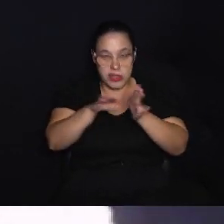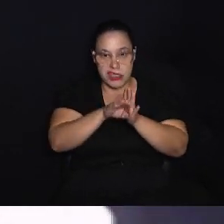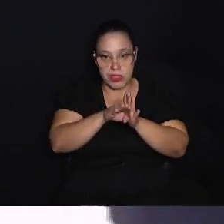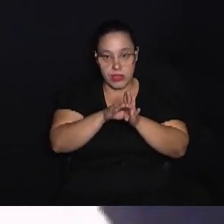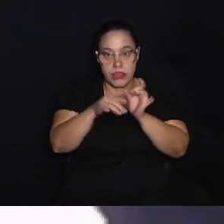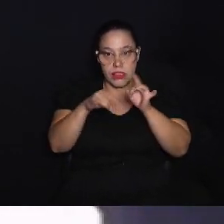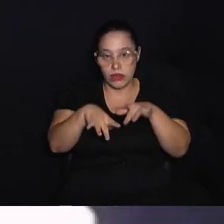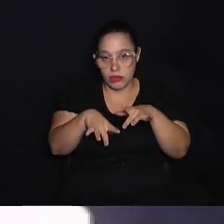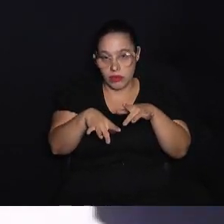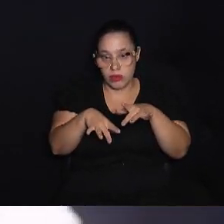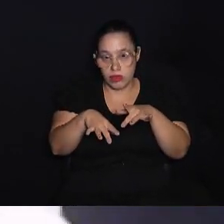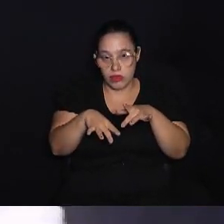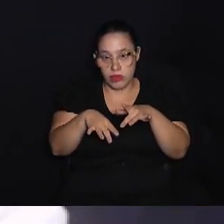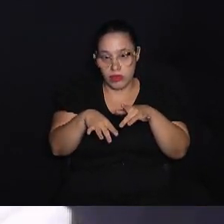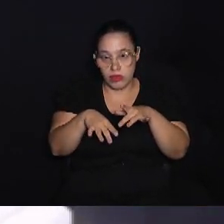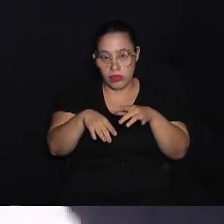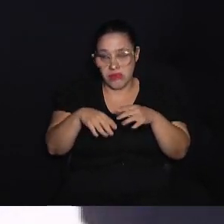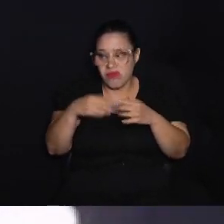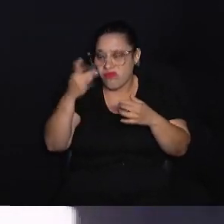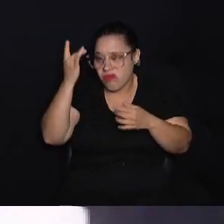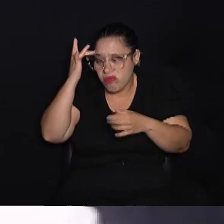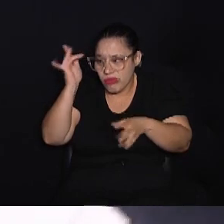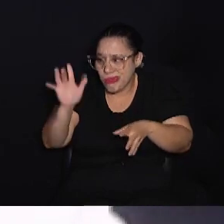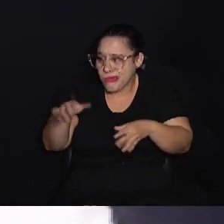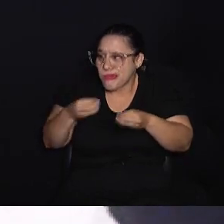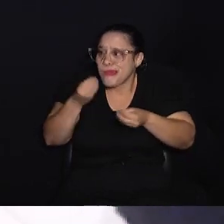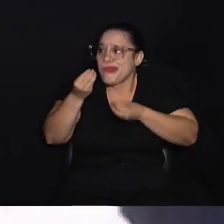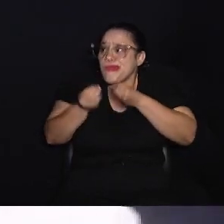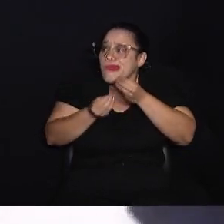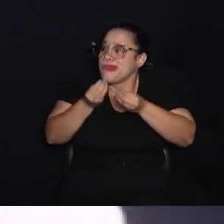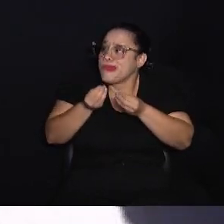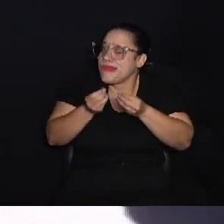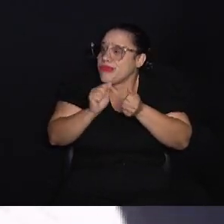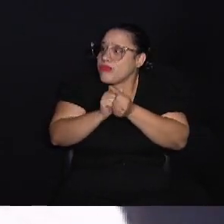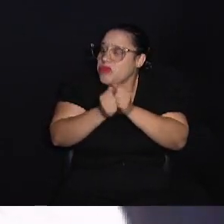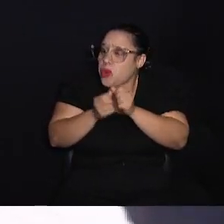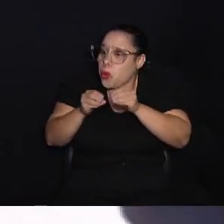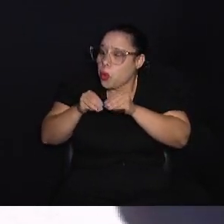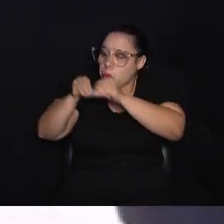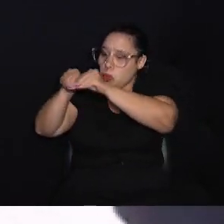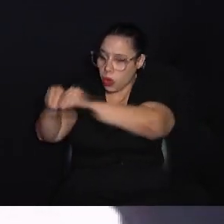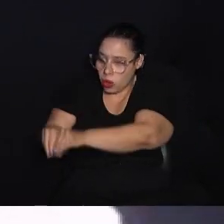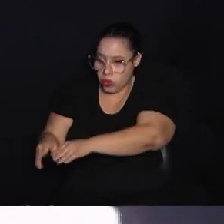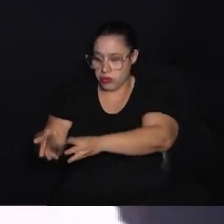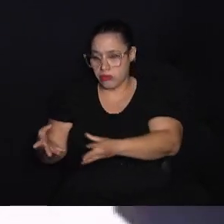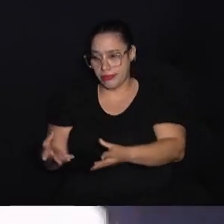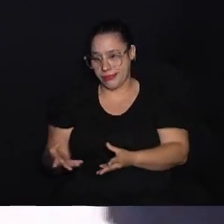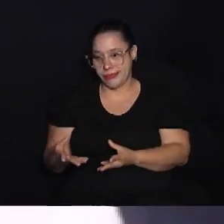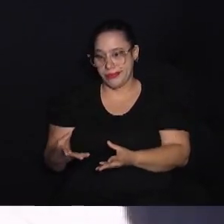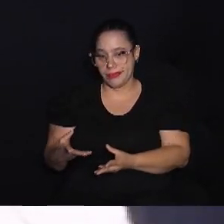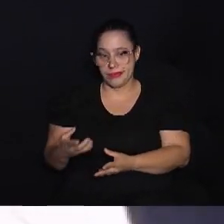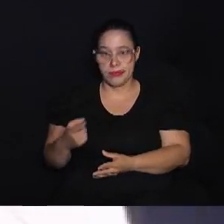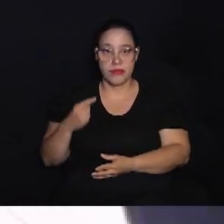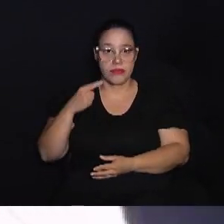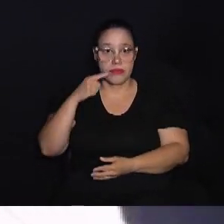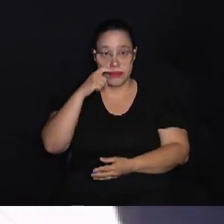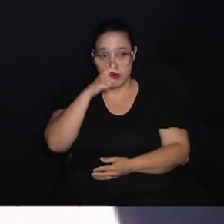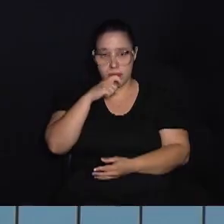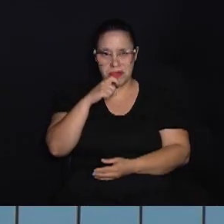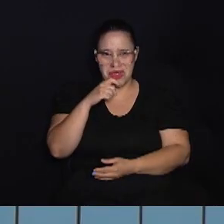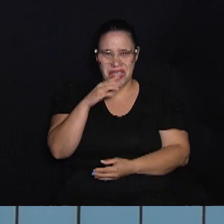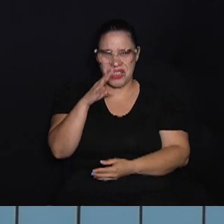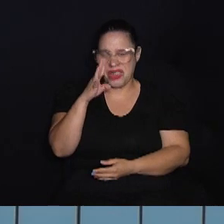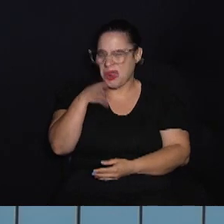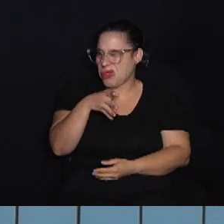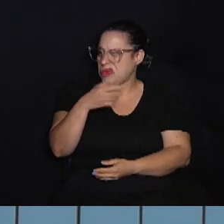esse produto chega no final da vida útil, o consumidor ele não sabe a forma adequada de descartar. É, a gente